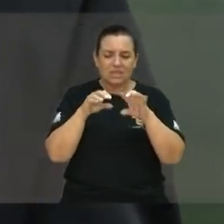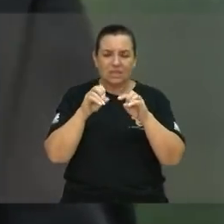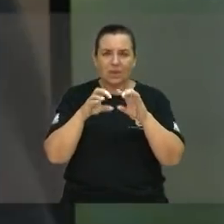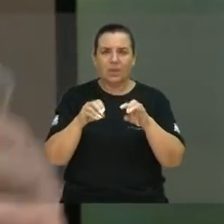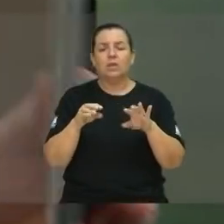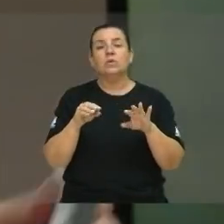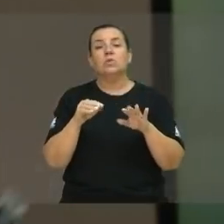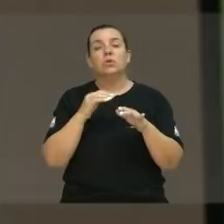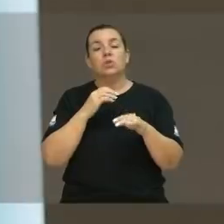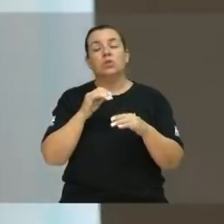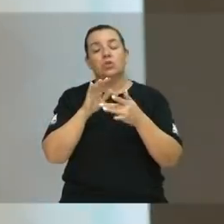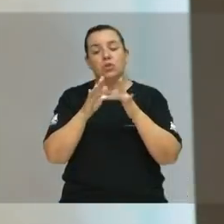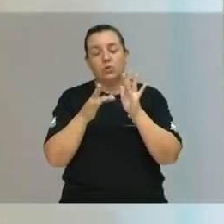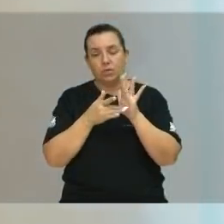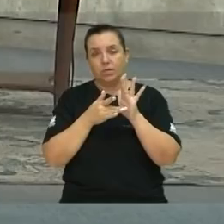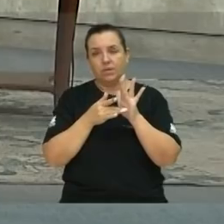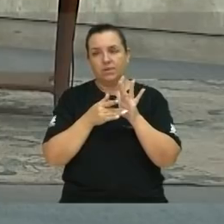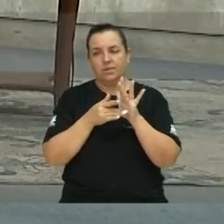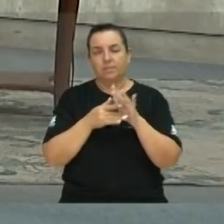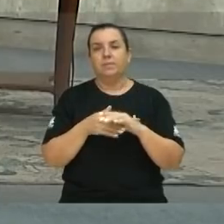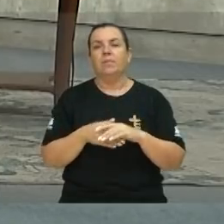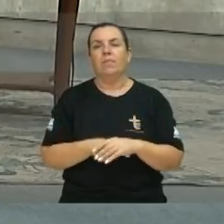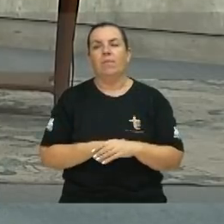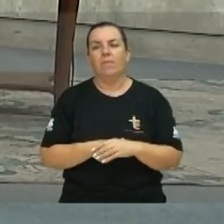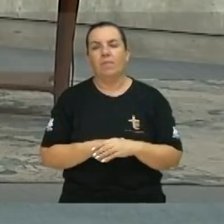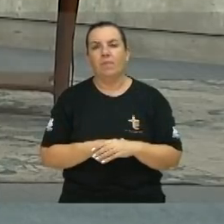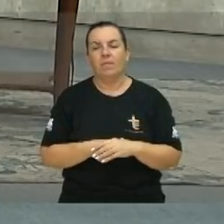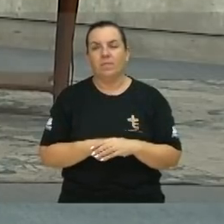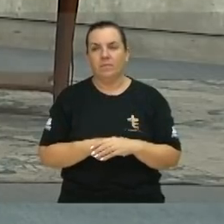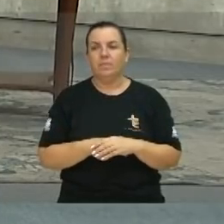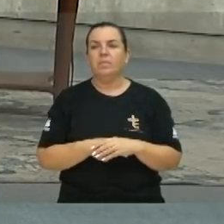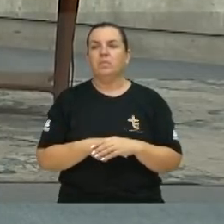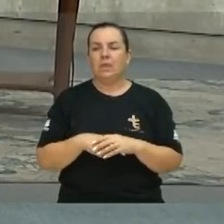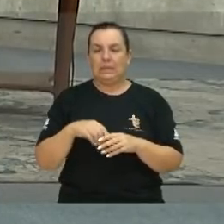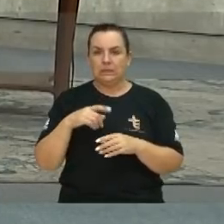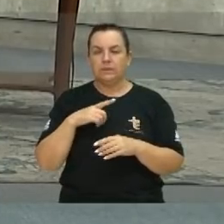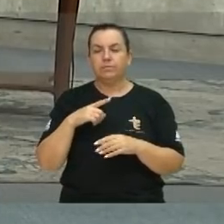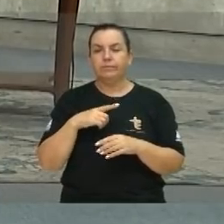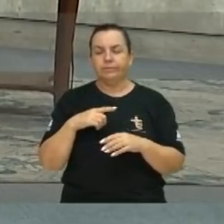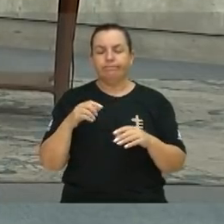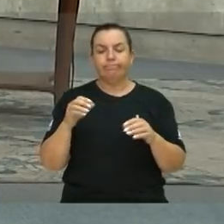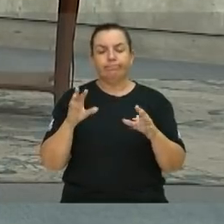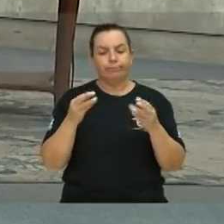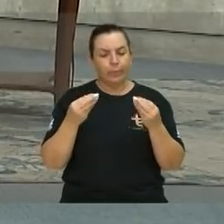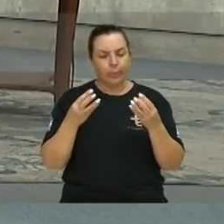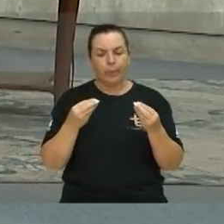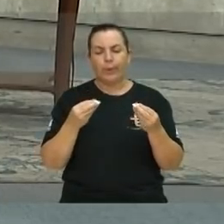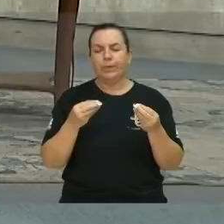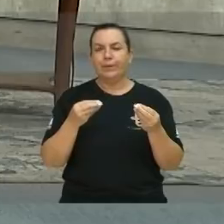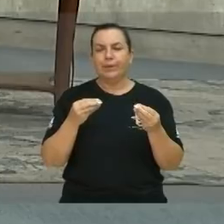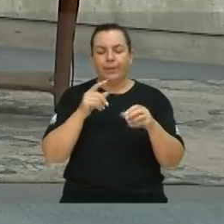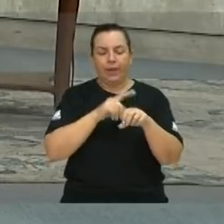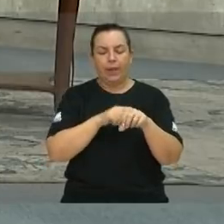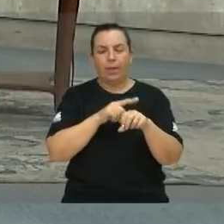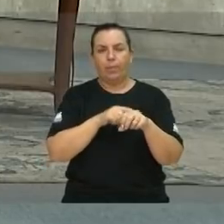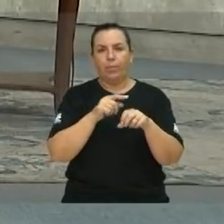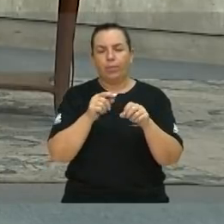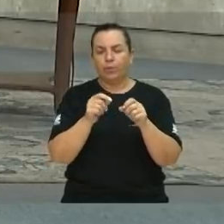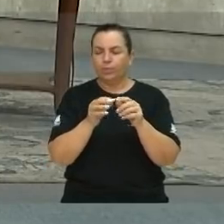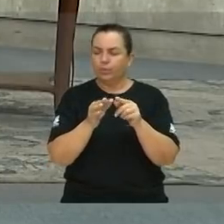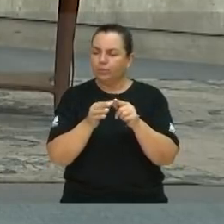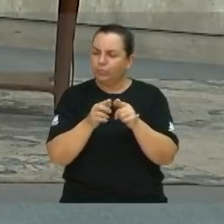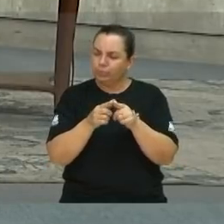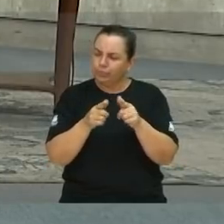evangelista conserva largos espaços grandes margens para quê